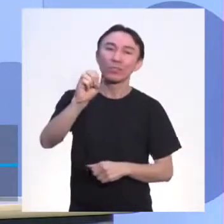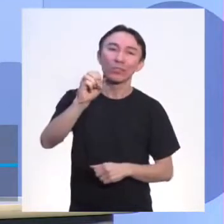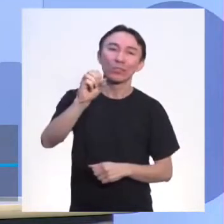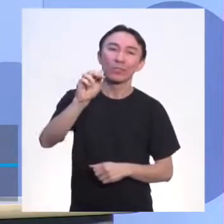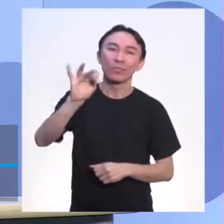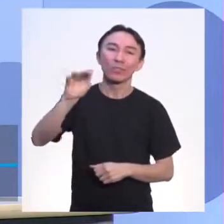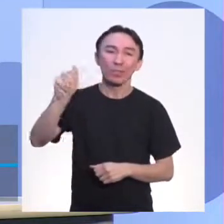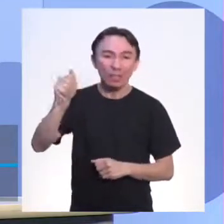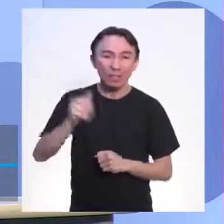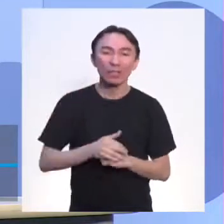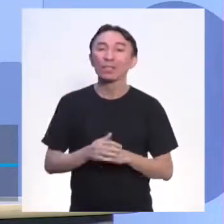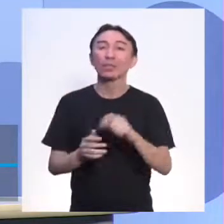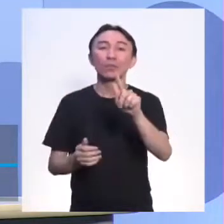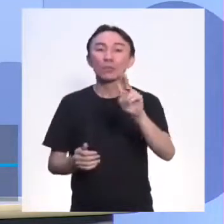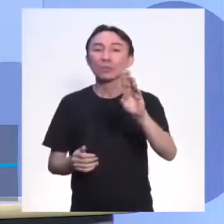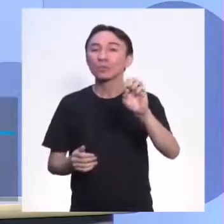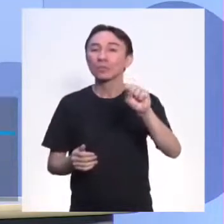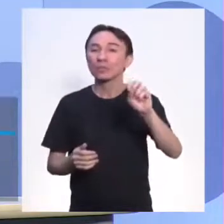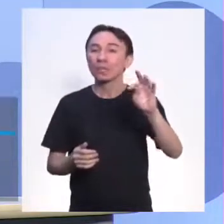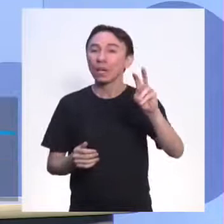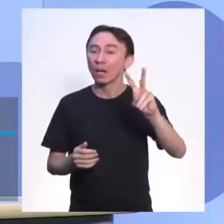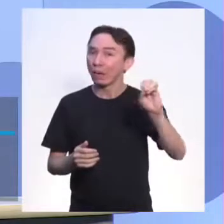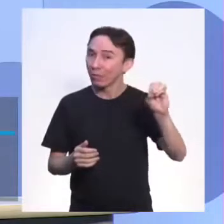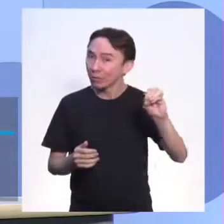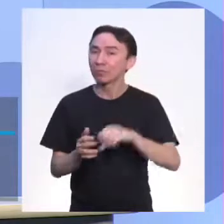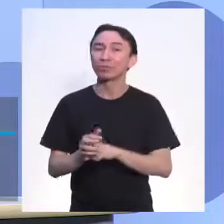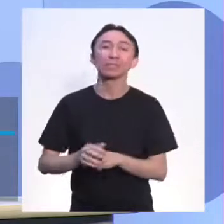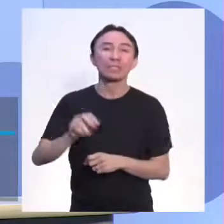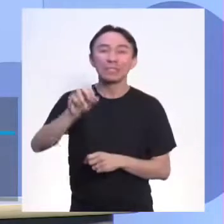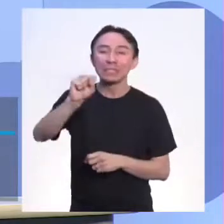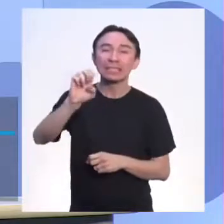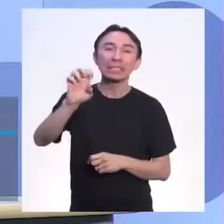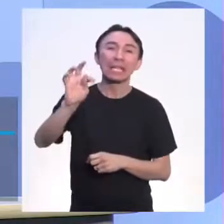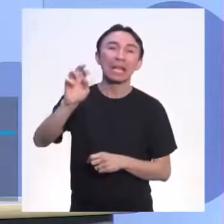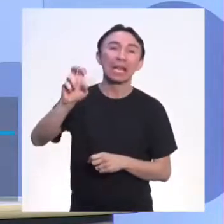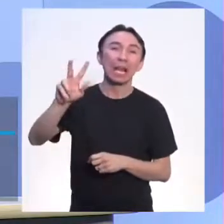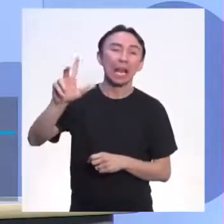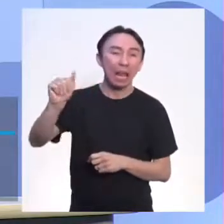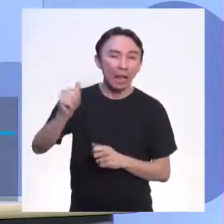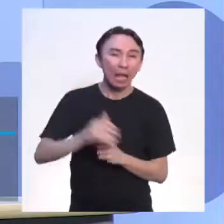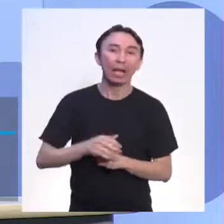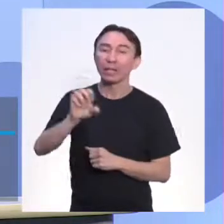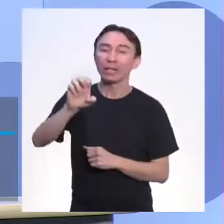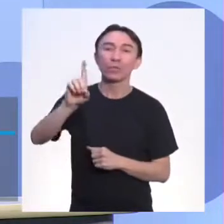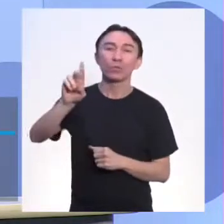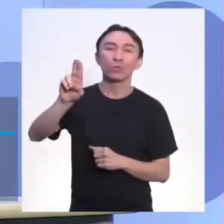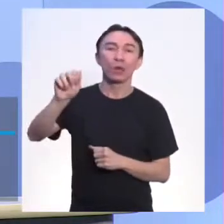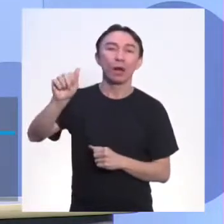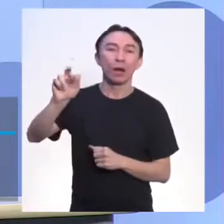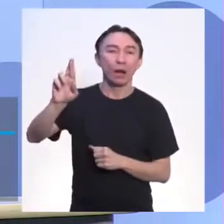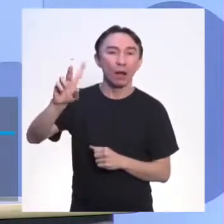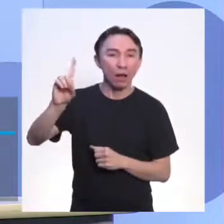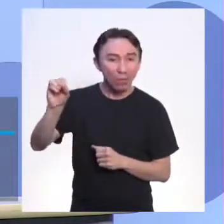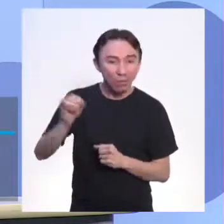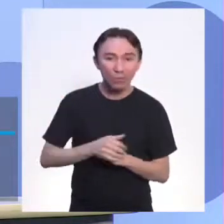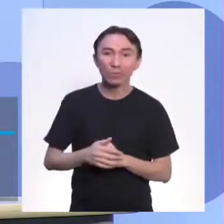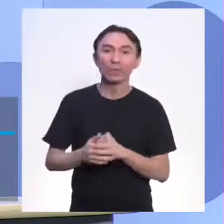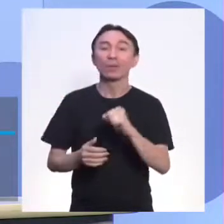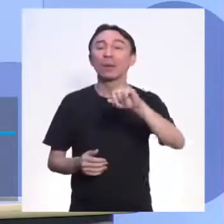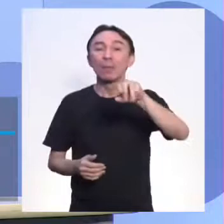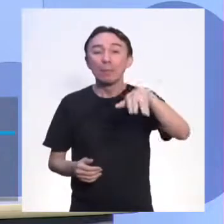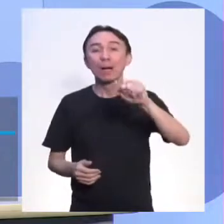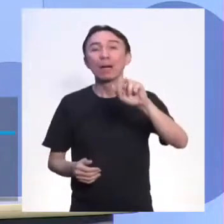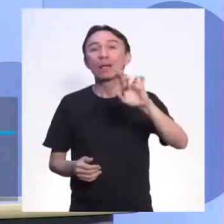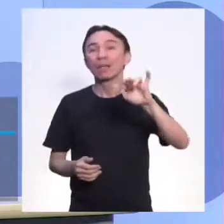o Gustavo, da professora Rita, Estela, da professora Paula, Eduardo, da professora Benedita, Luiz Felipe, Maria Eduarda